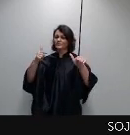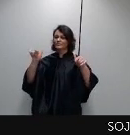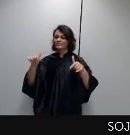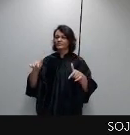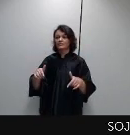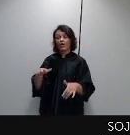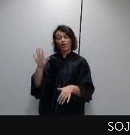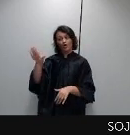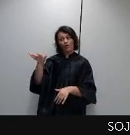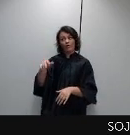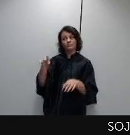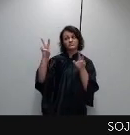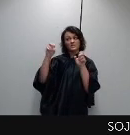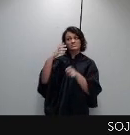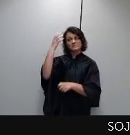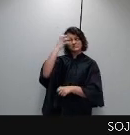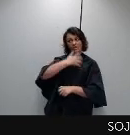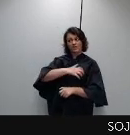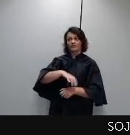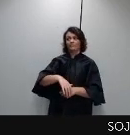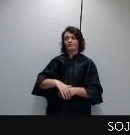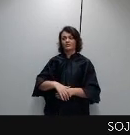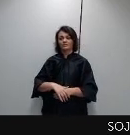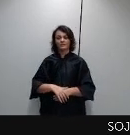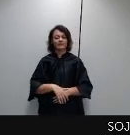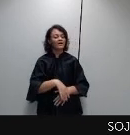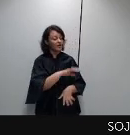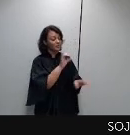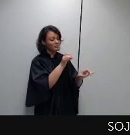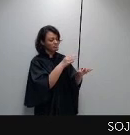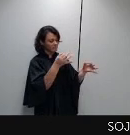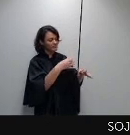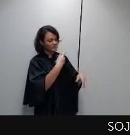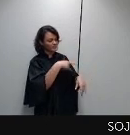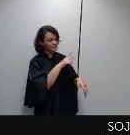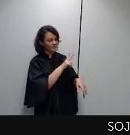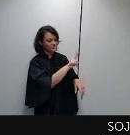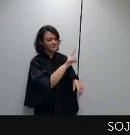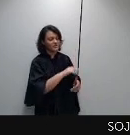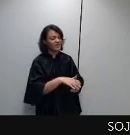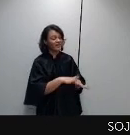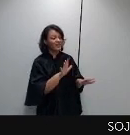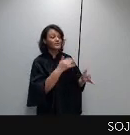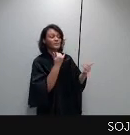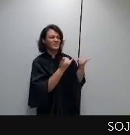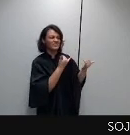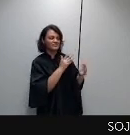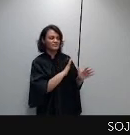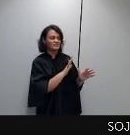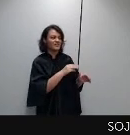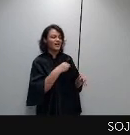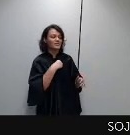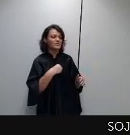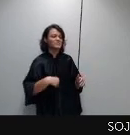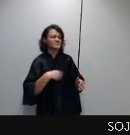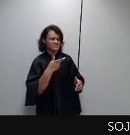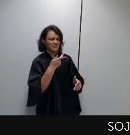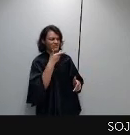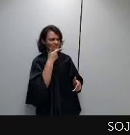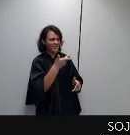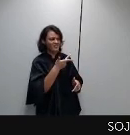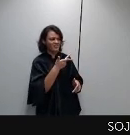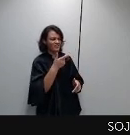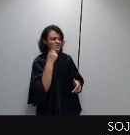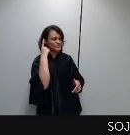e não somente Benedito pronto perfeito pode continuar que não era é porque eu me disse que a gente ia falar e o som estava ligado